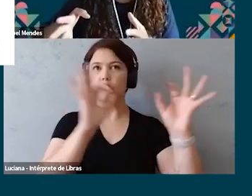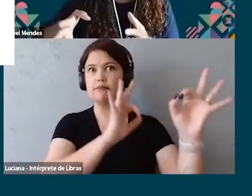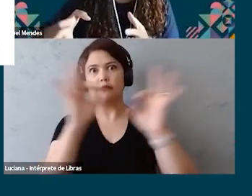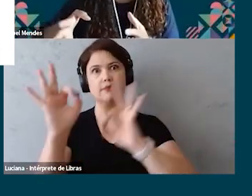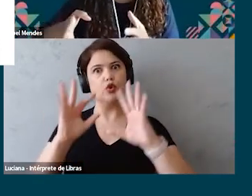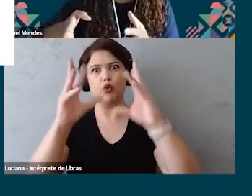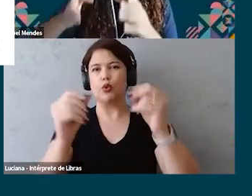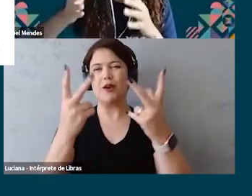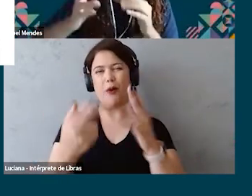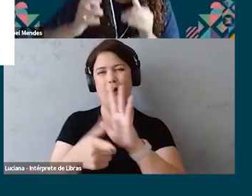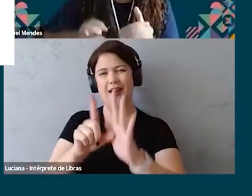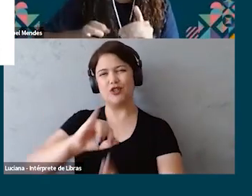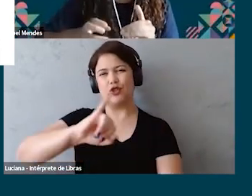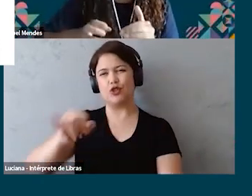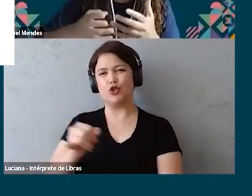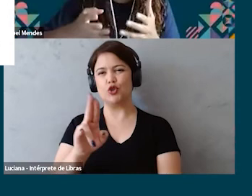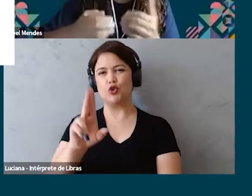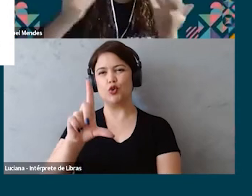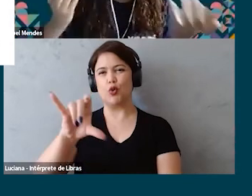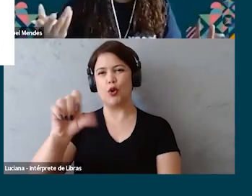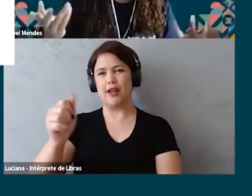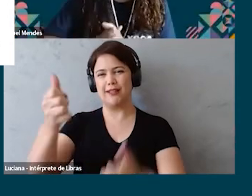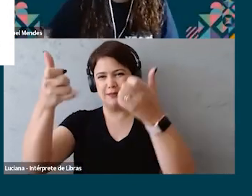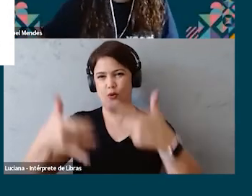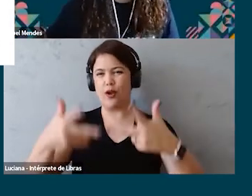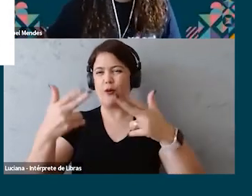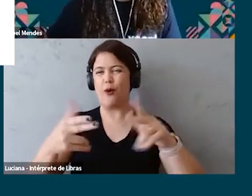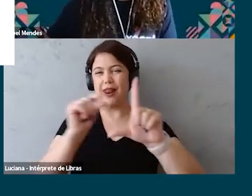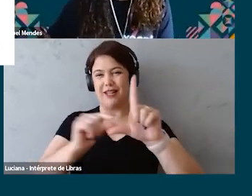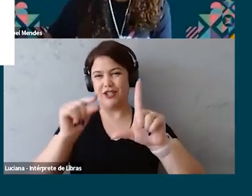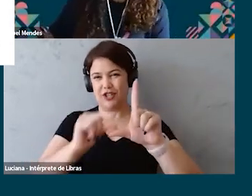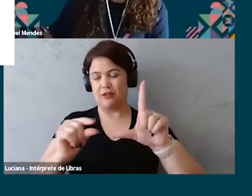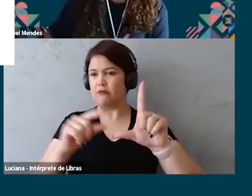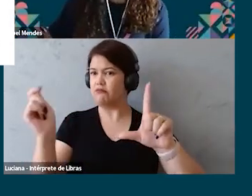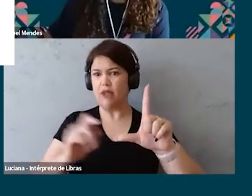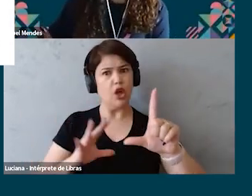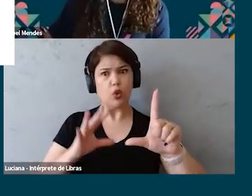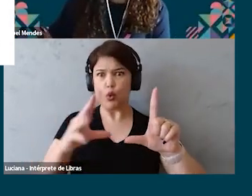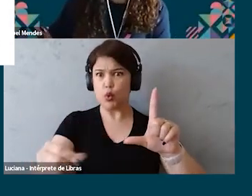atender todo o público, como a Júlia disse, por exemplo, no exemplo da legenda.